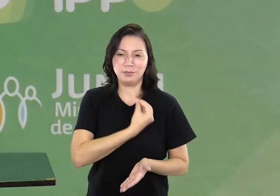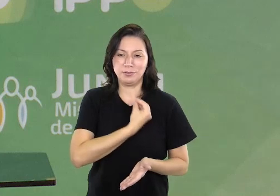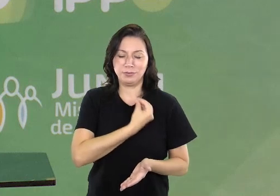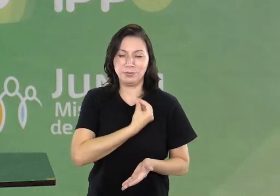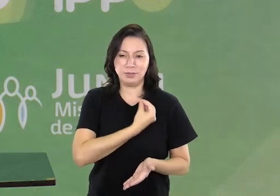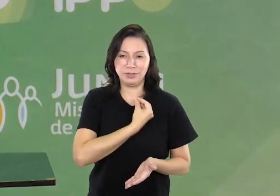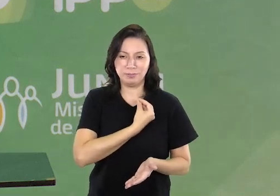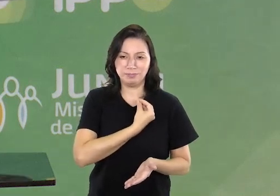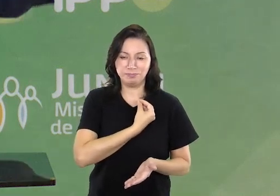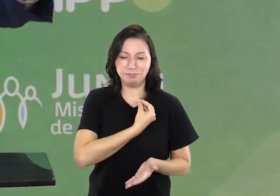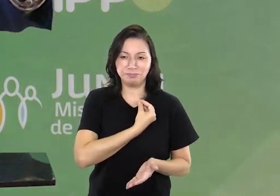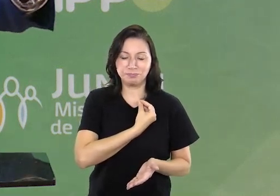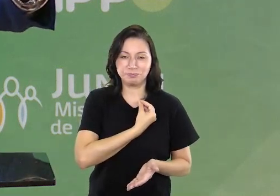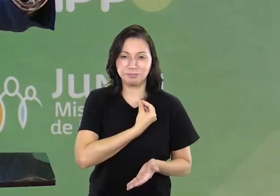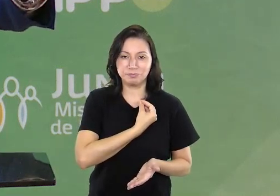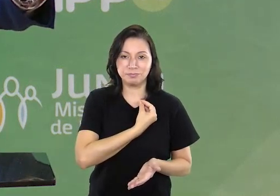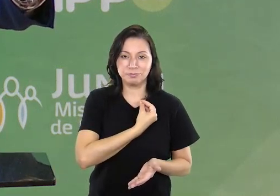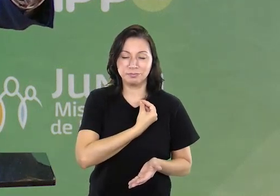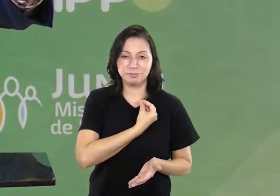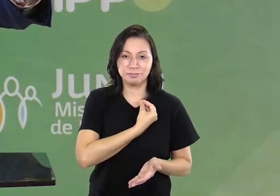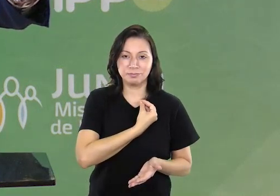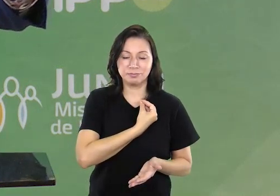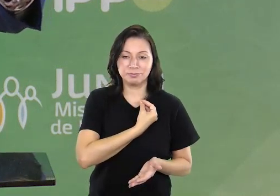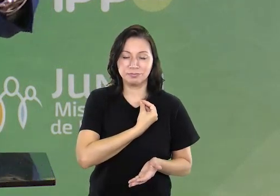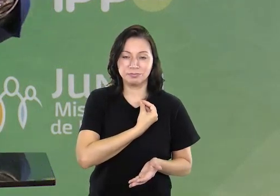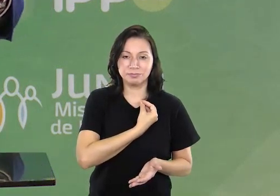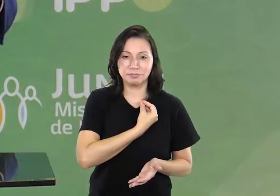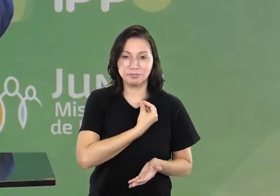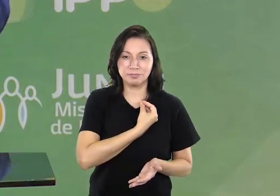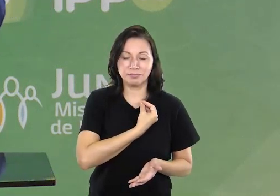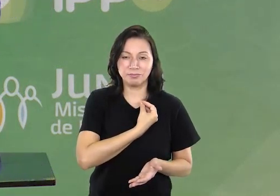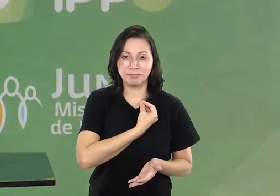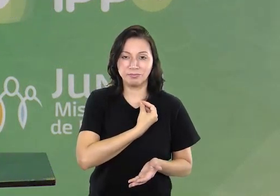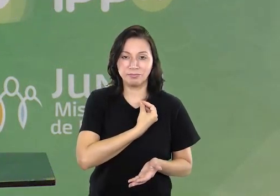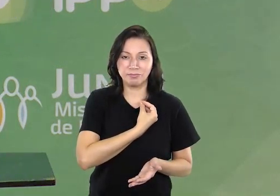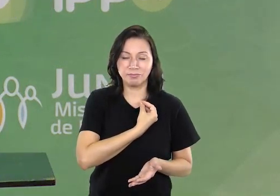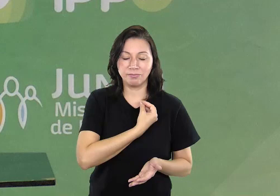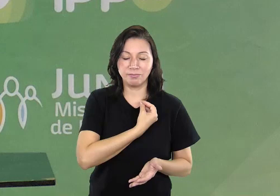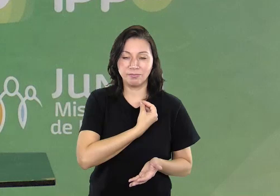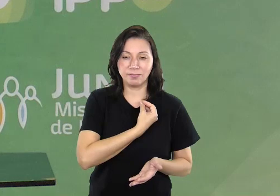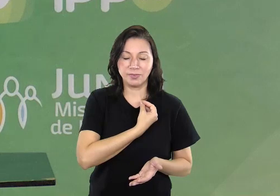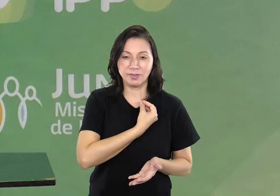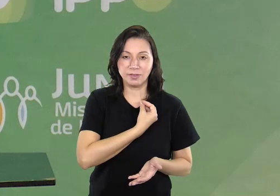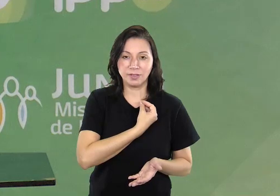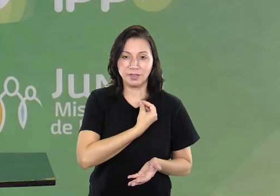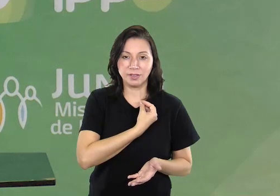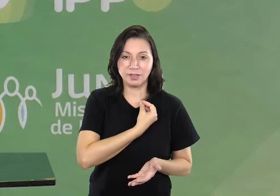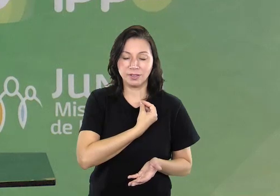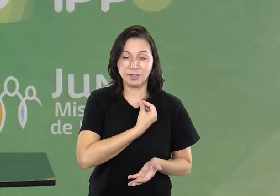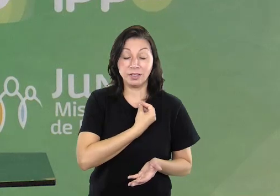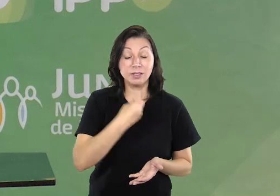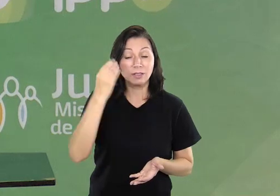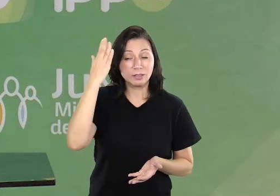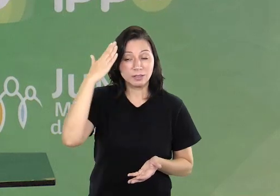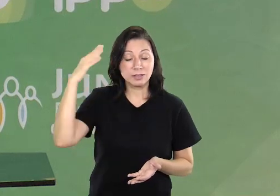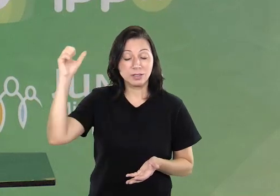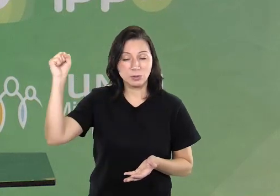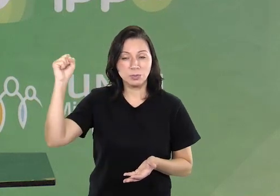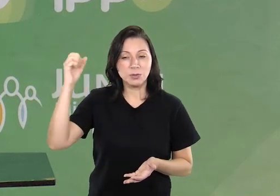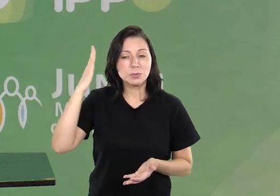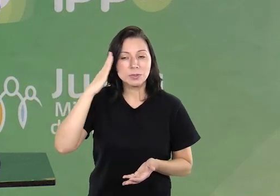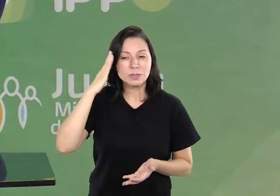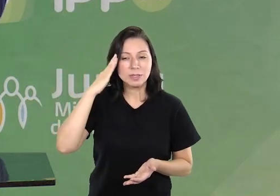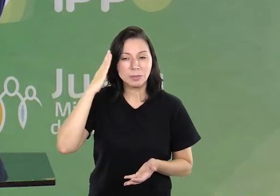debaixo do Sol é que existem duas dimensões de vida debaixo do Sol